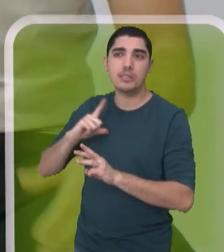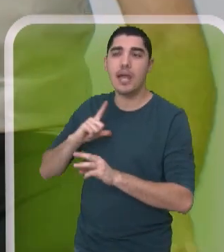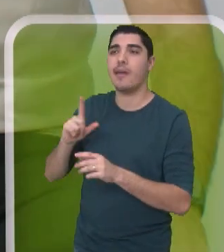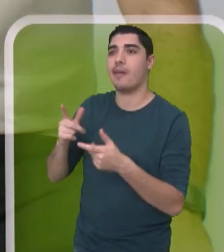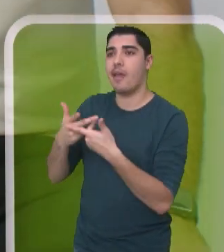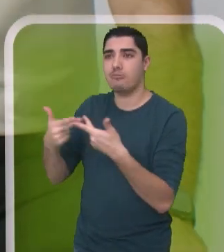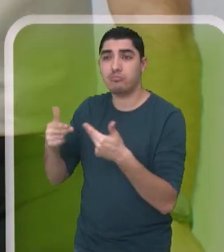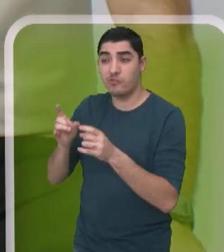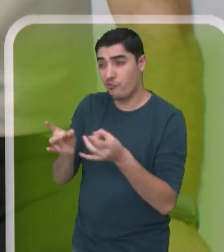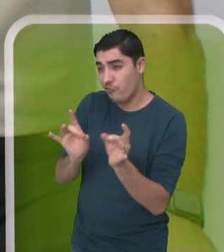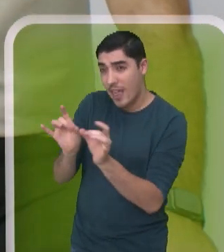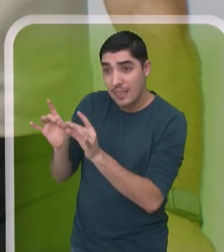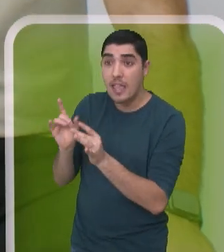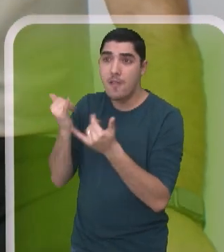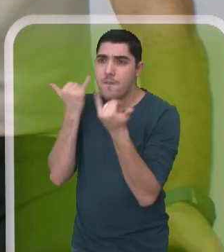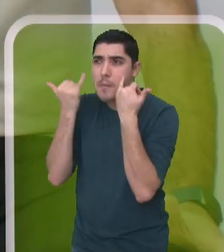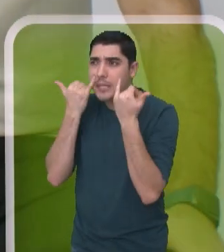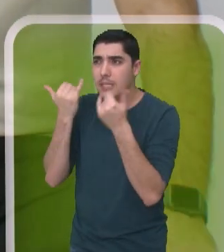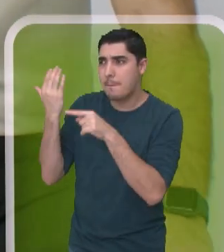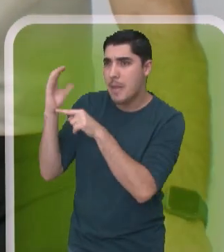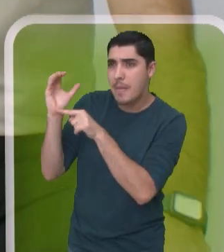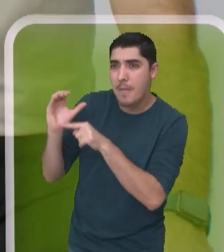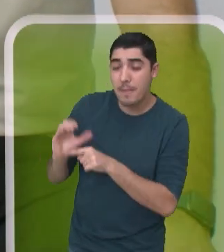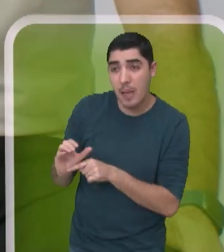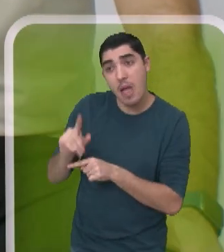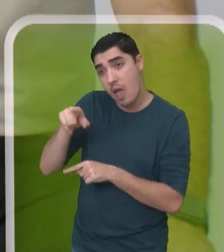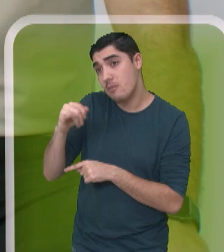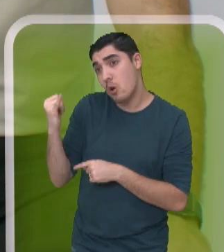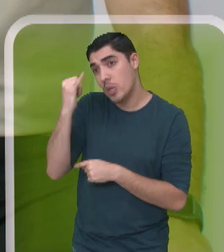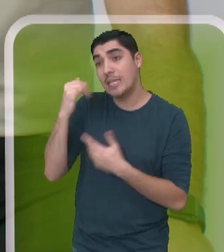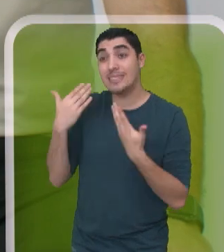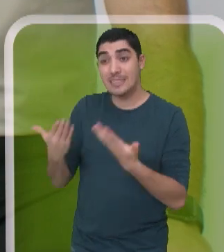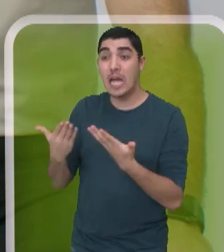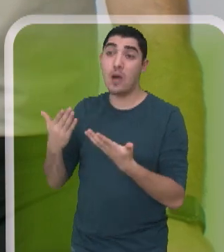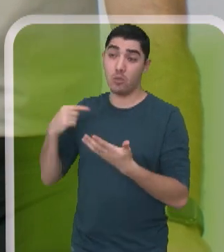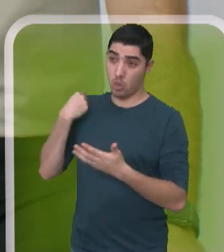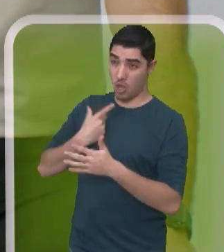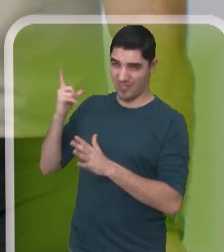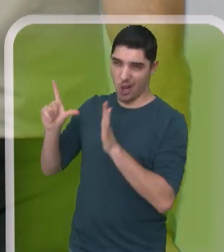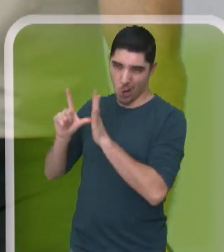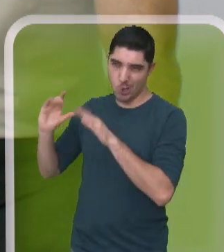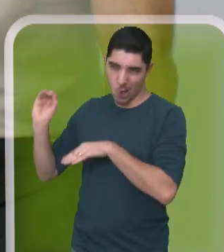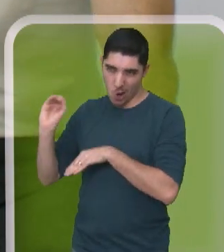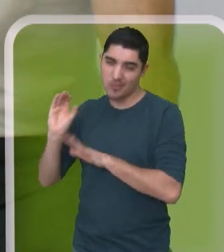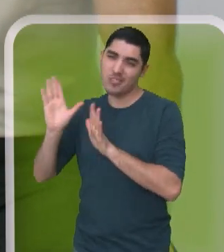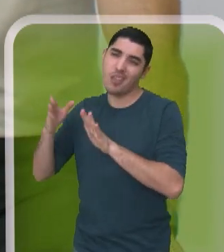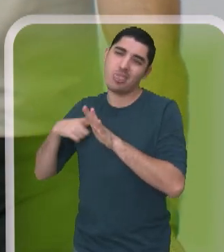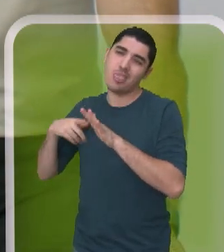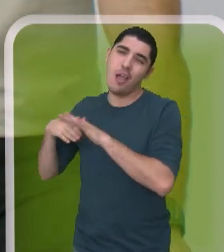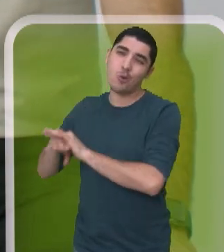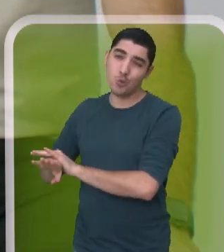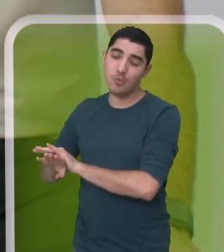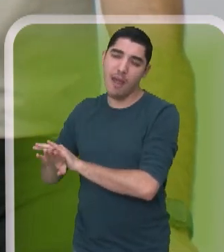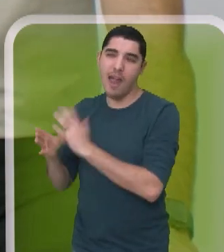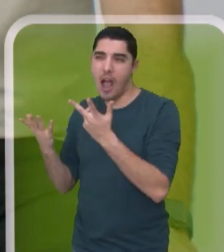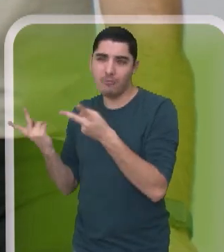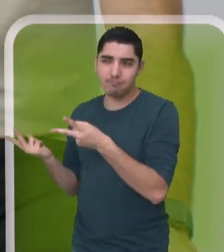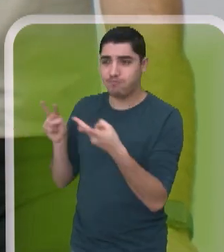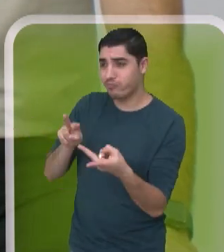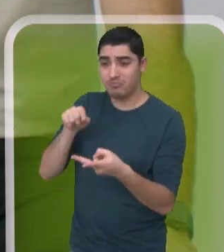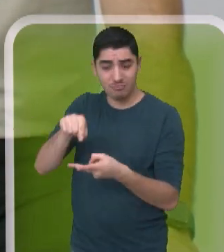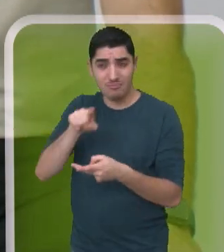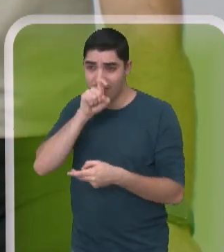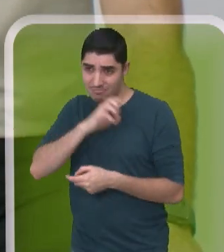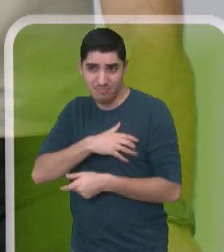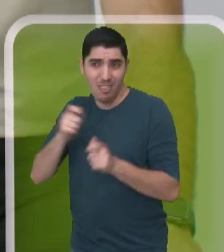as informações, as mídias sociais. É uma coisa que a gente já está bastante acostumado a fazer, né, pela nossa empresa, então a gente entende que dá para